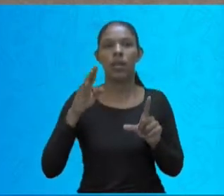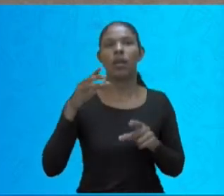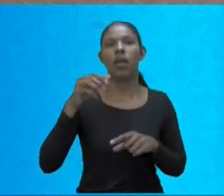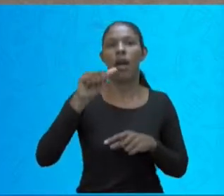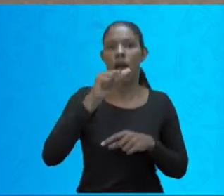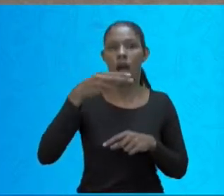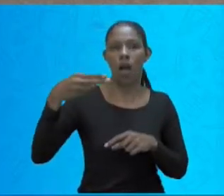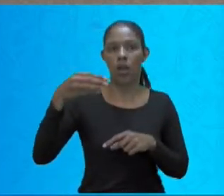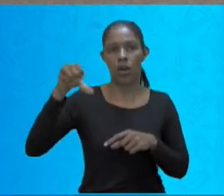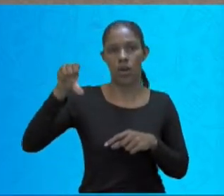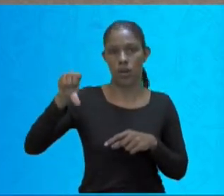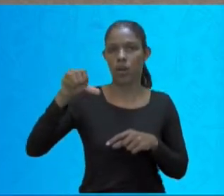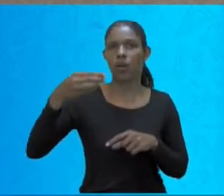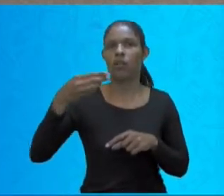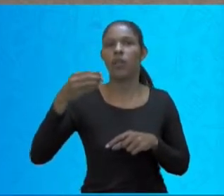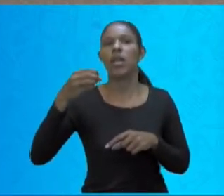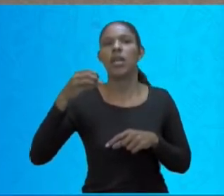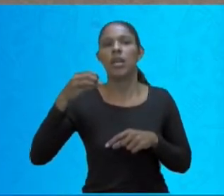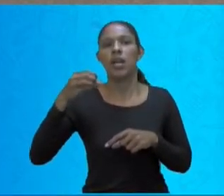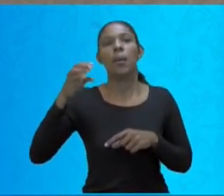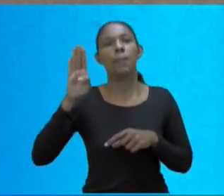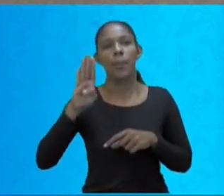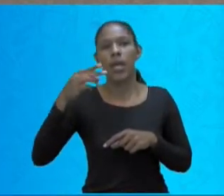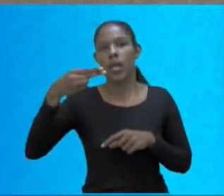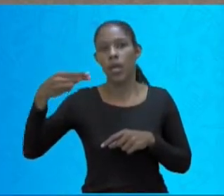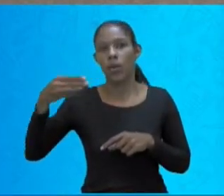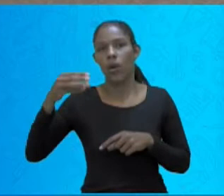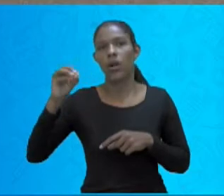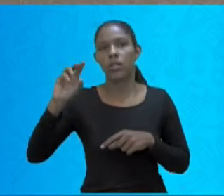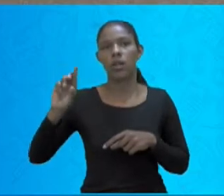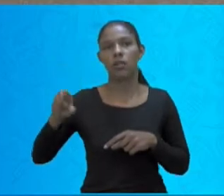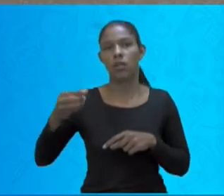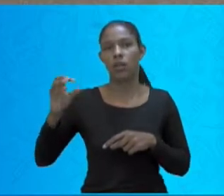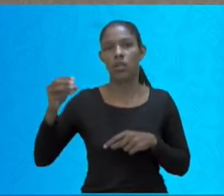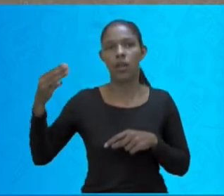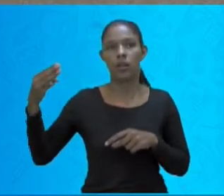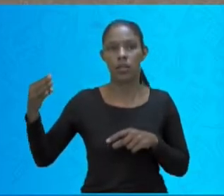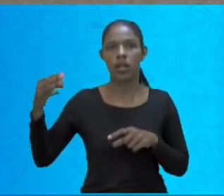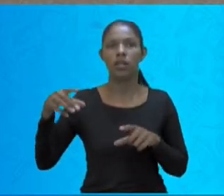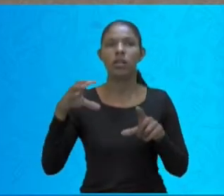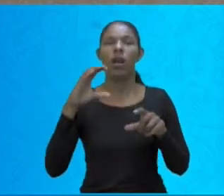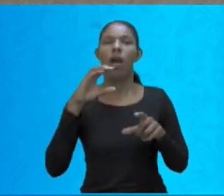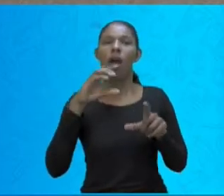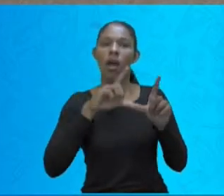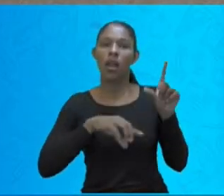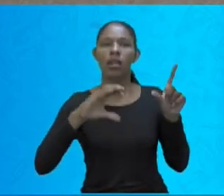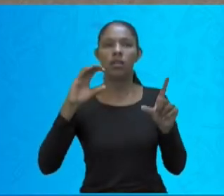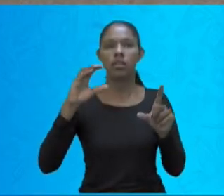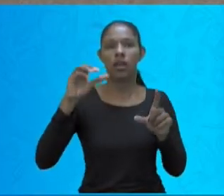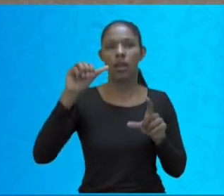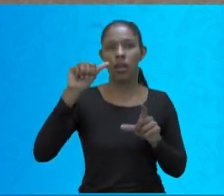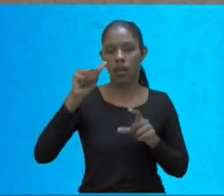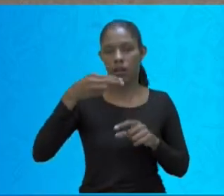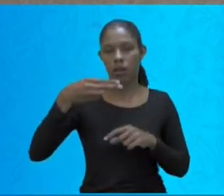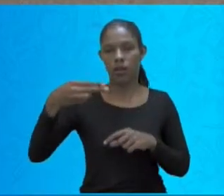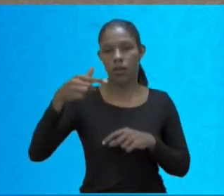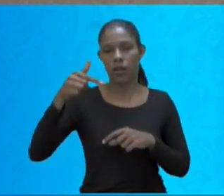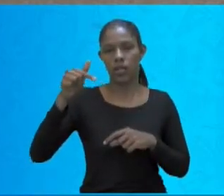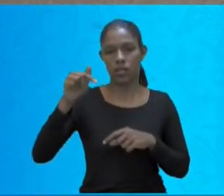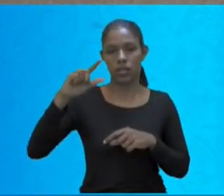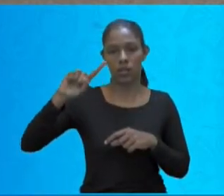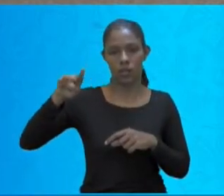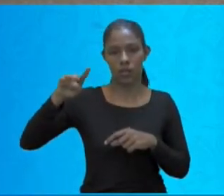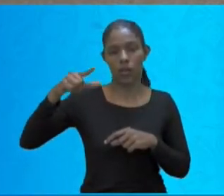0,03. Tenho a letra C, que a aresta de A está como 729 e a aresta de B está